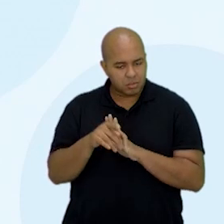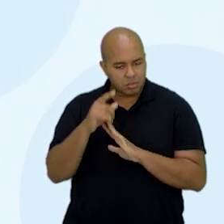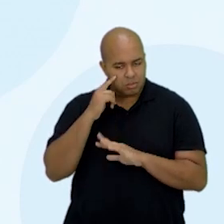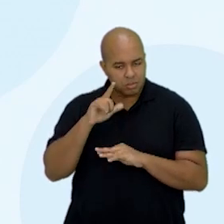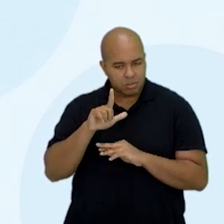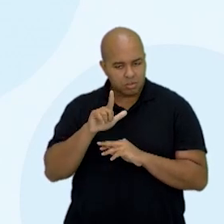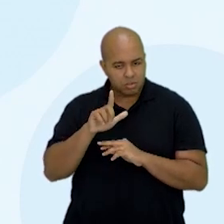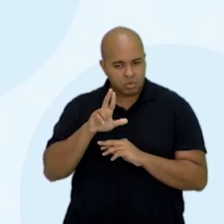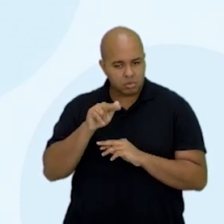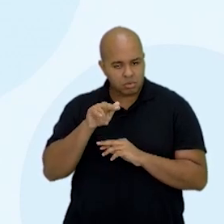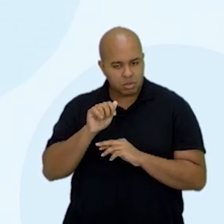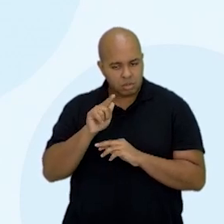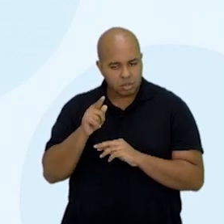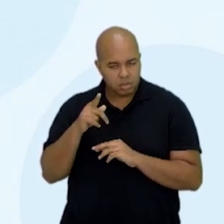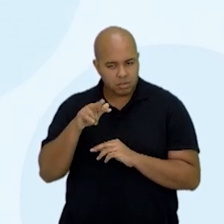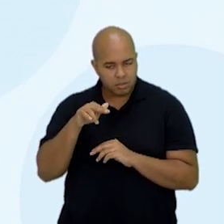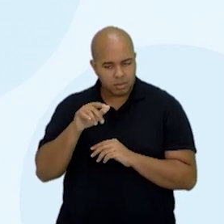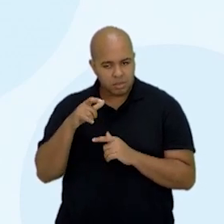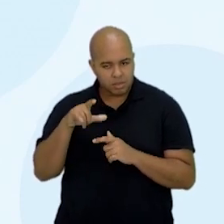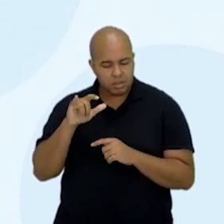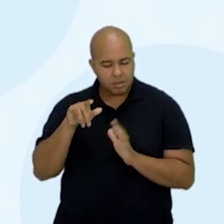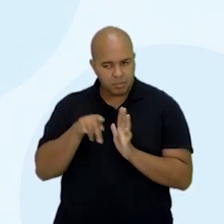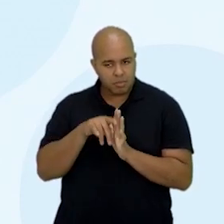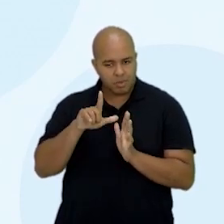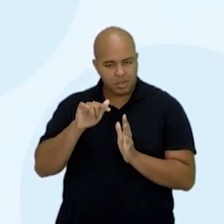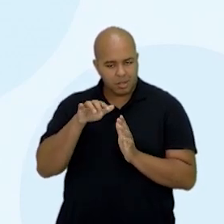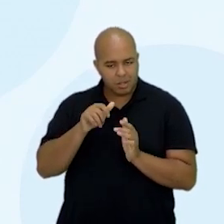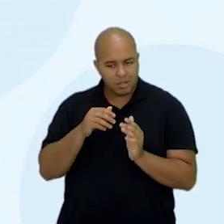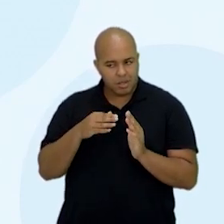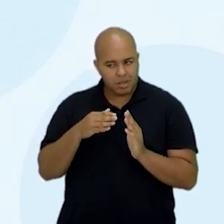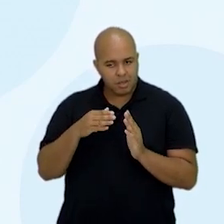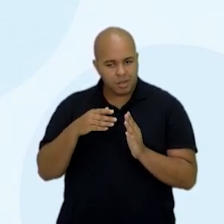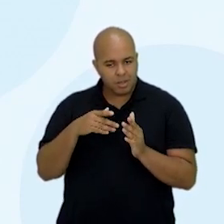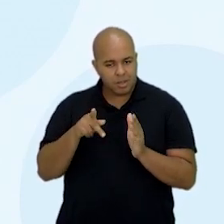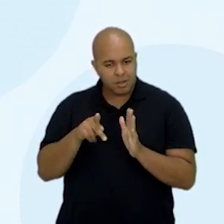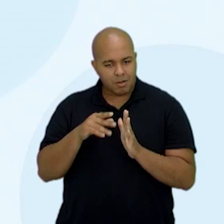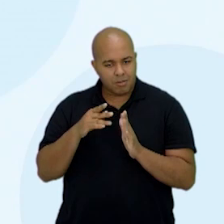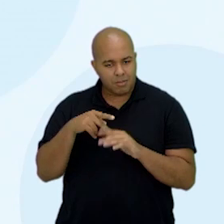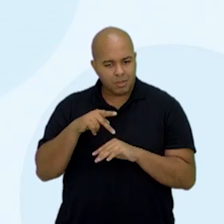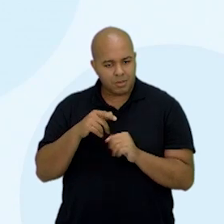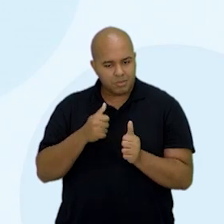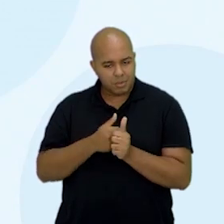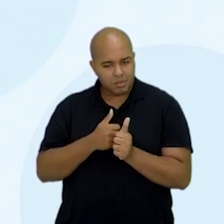Luan para Bang em Laos que é um vizinho da Tailândia